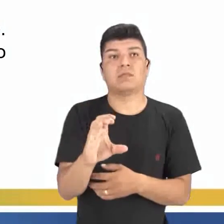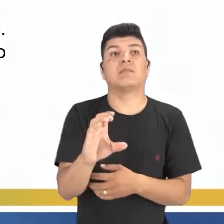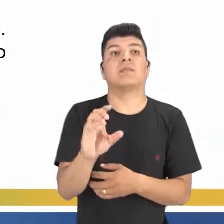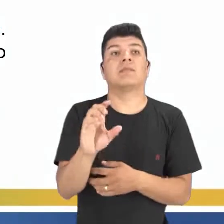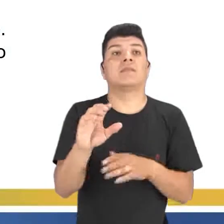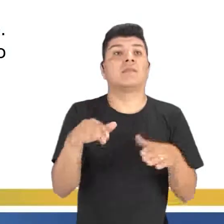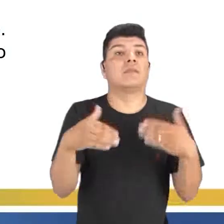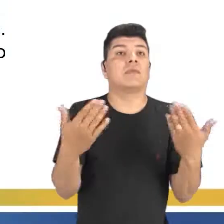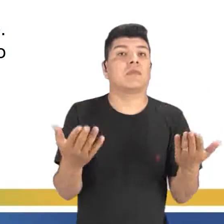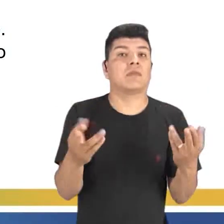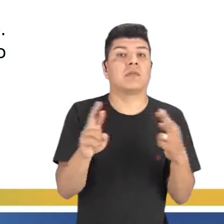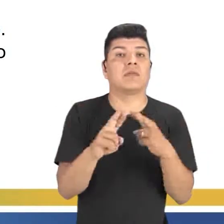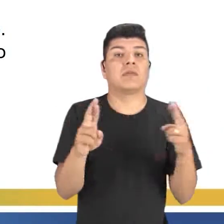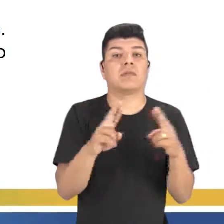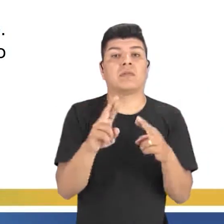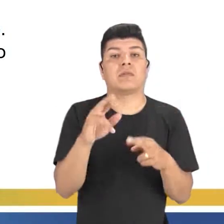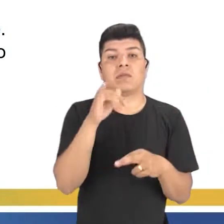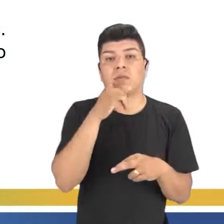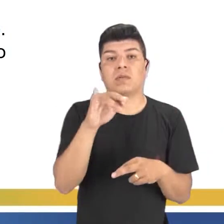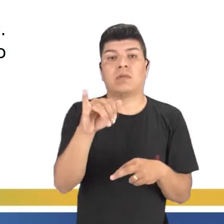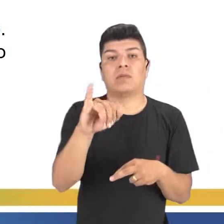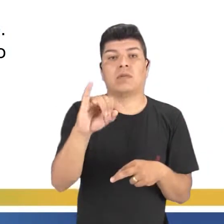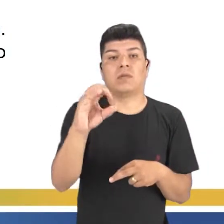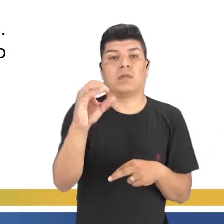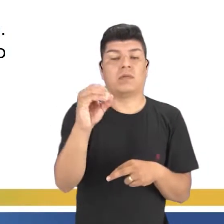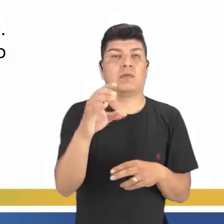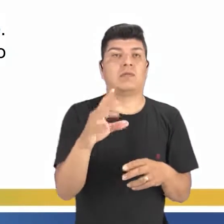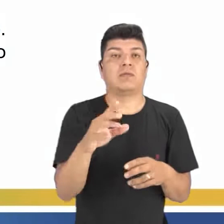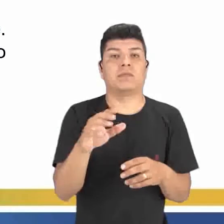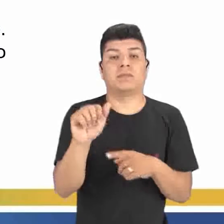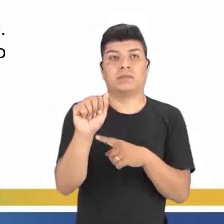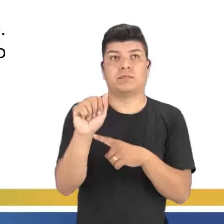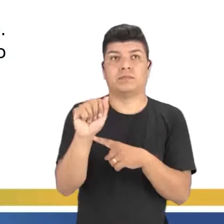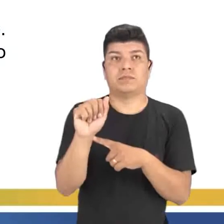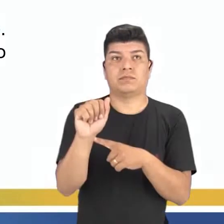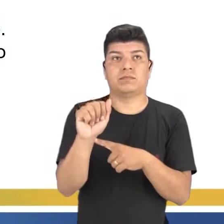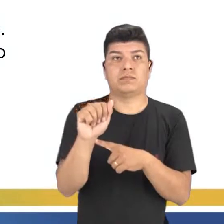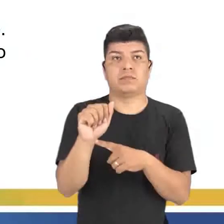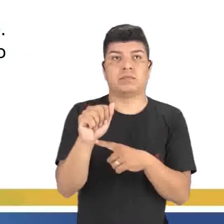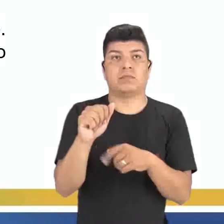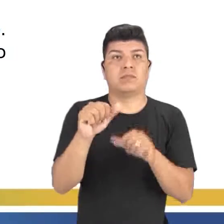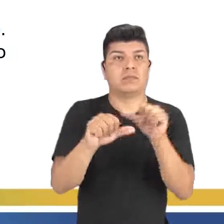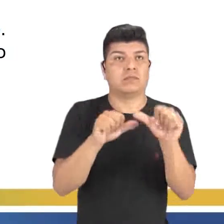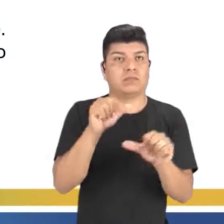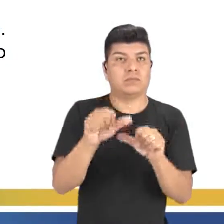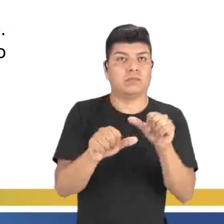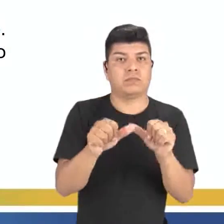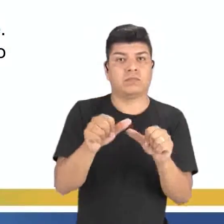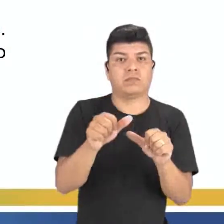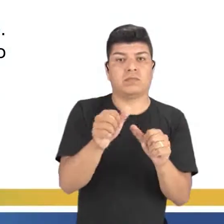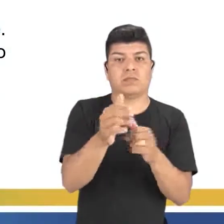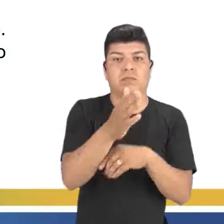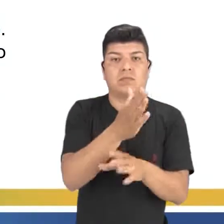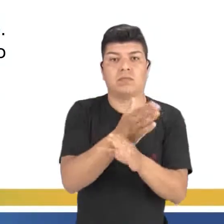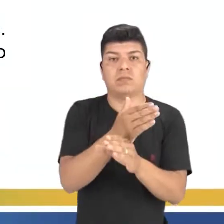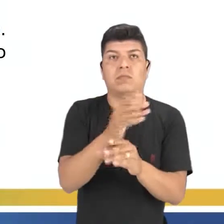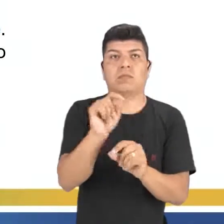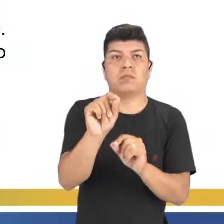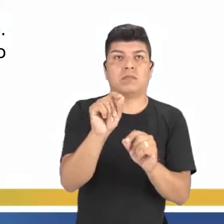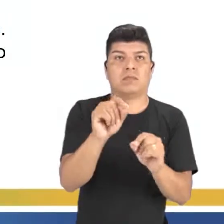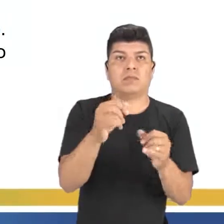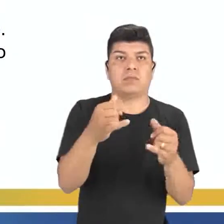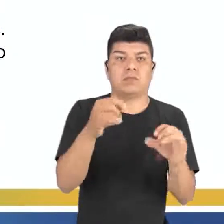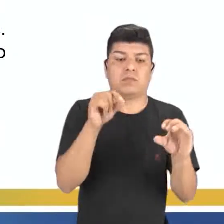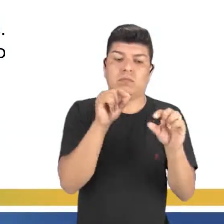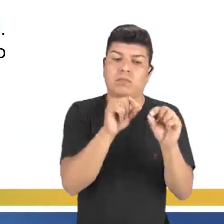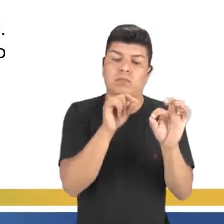relação a esse fio longo. Opção A: altera a direção da agulha de uma bússola